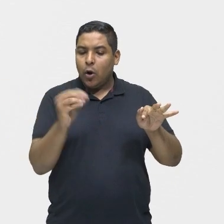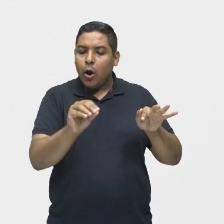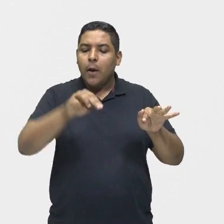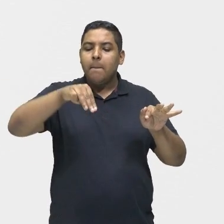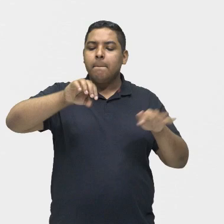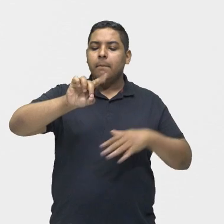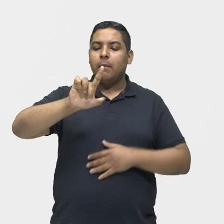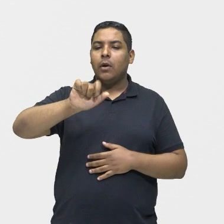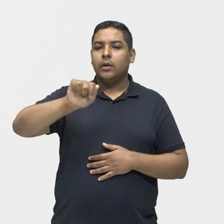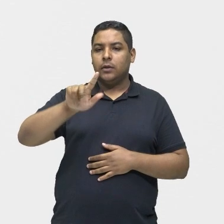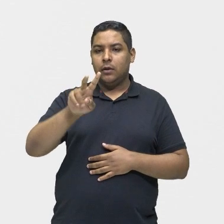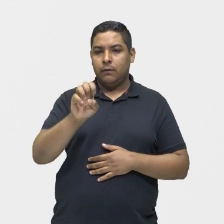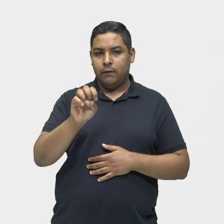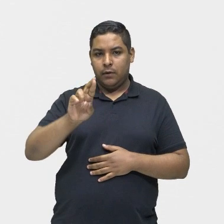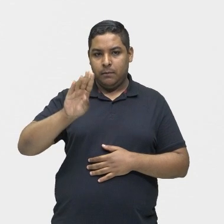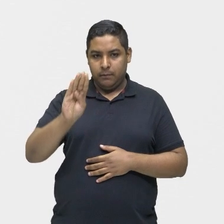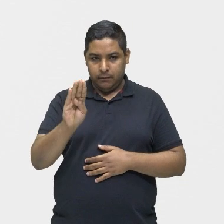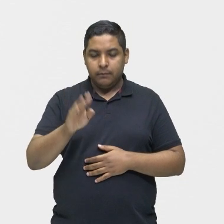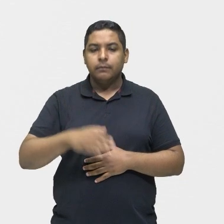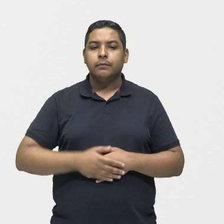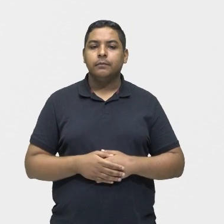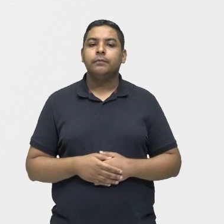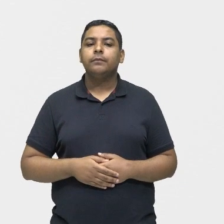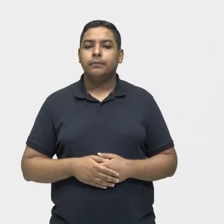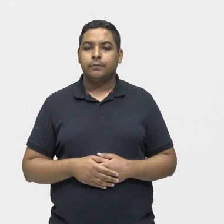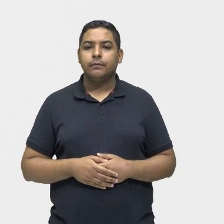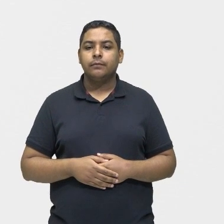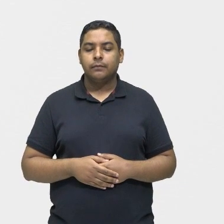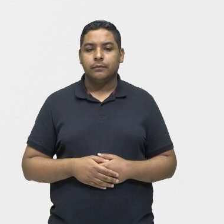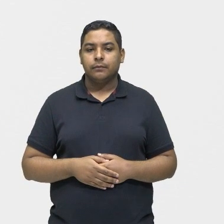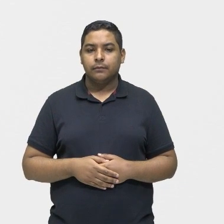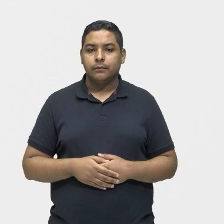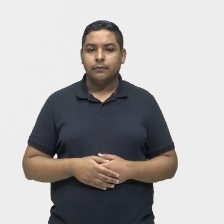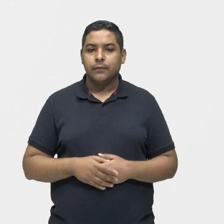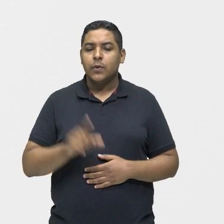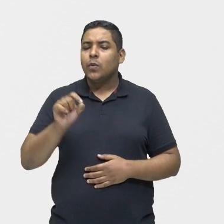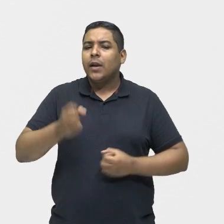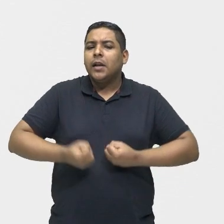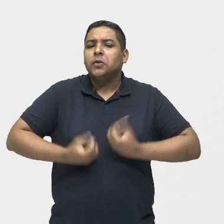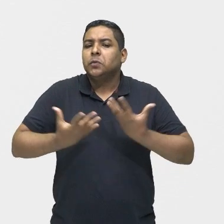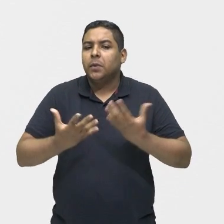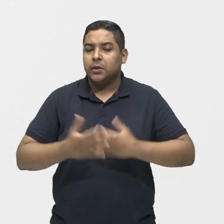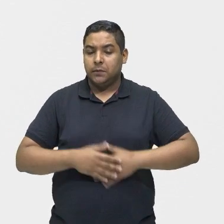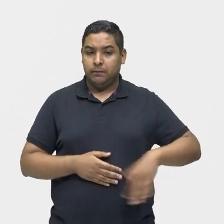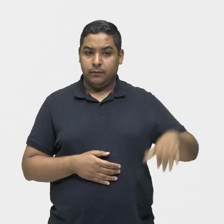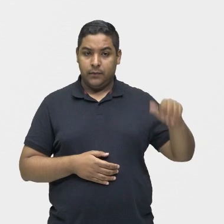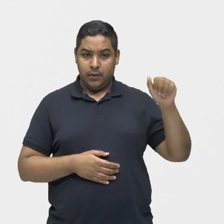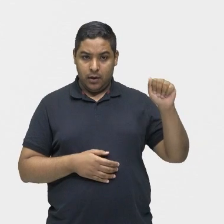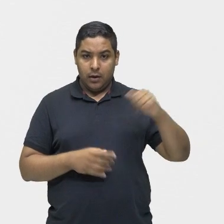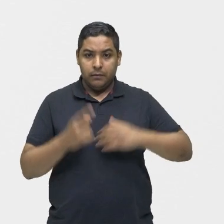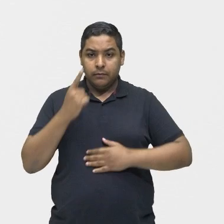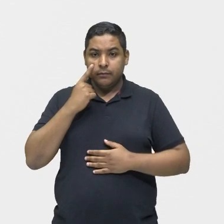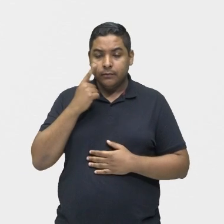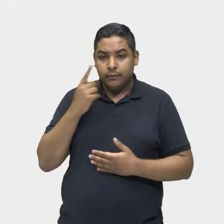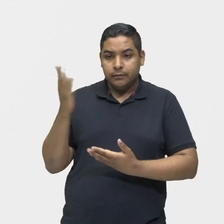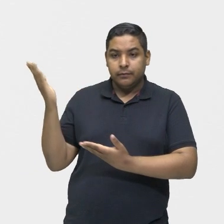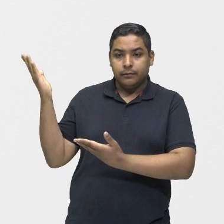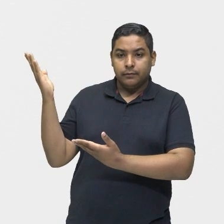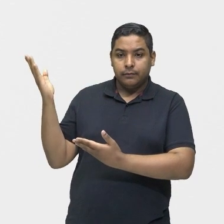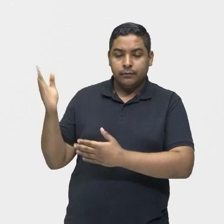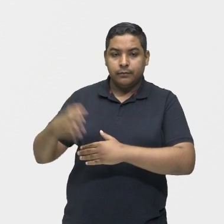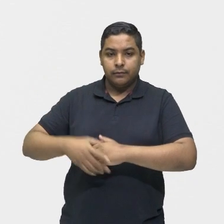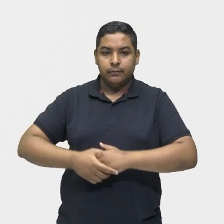que é o modal verb, né? O que o modal verb expressa. Na letra A, I could ride a bike when I